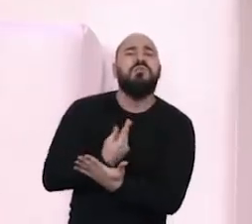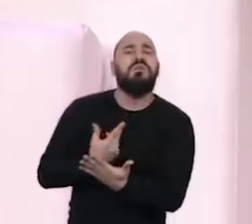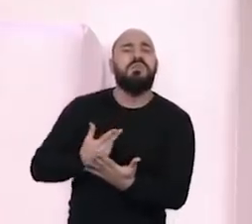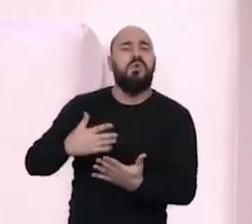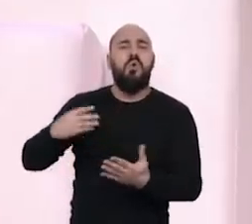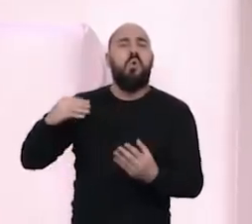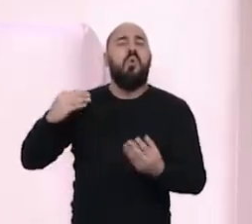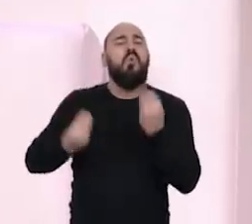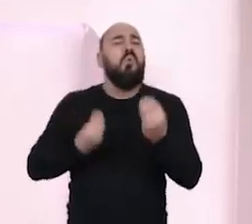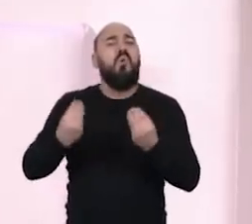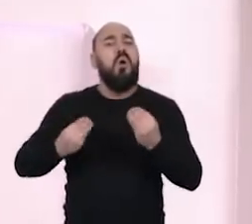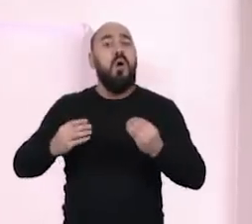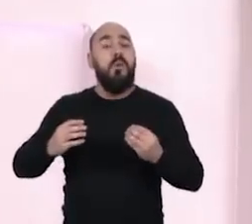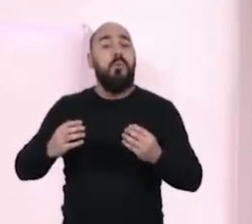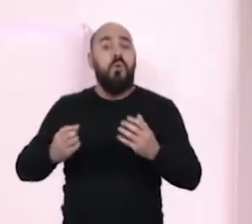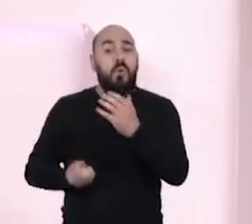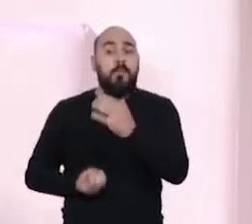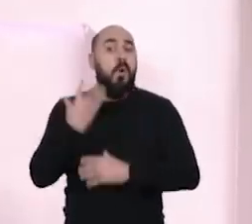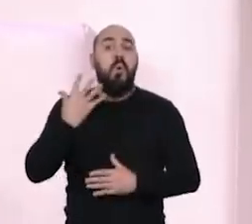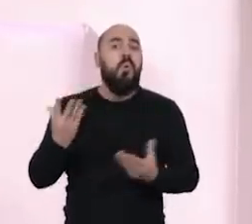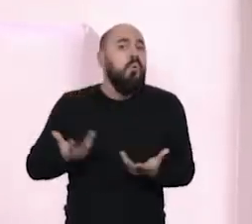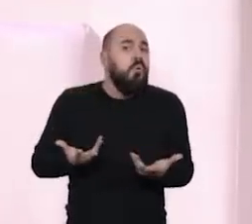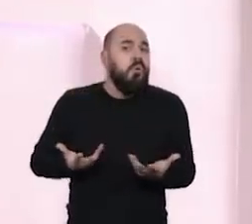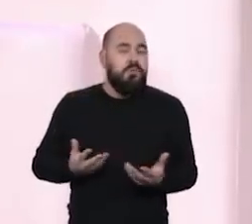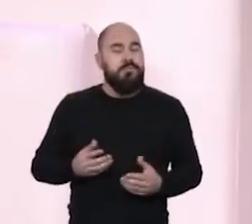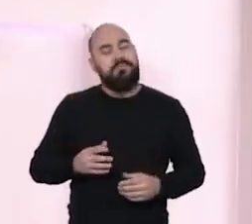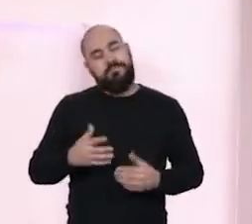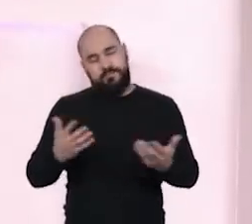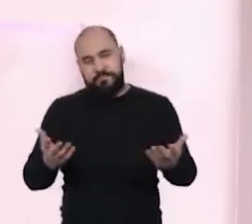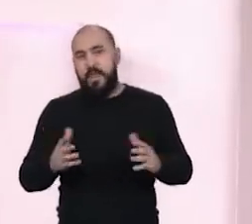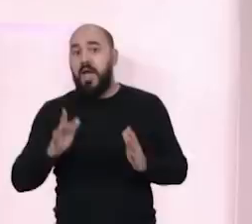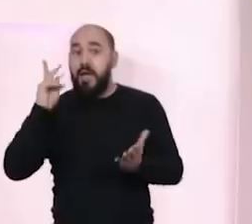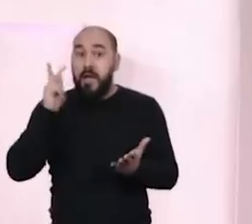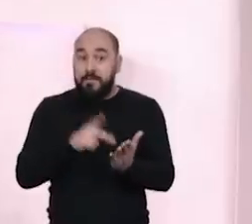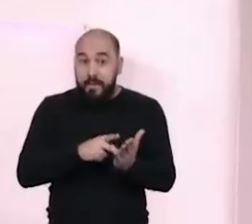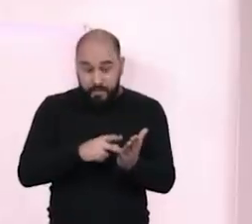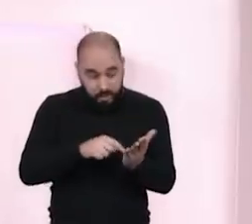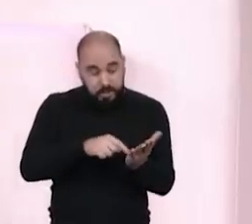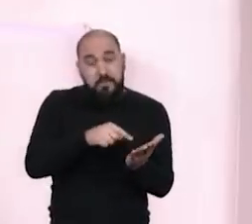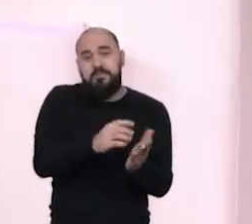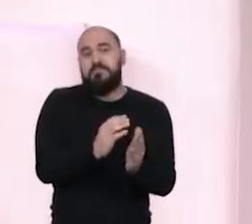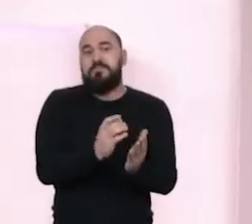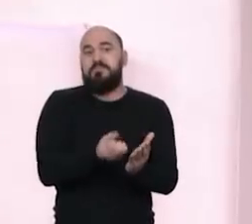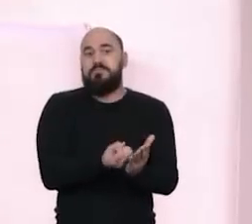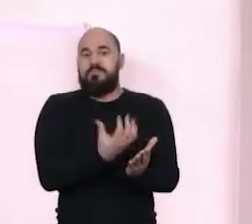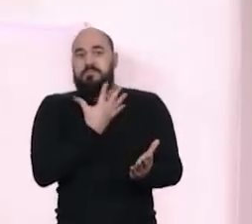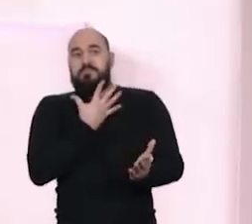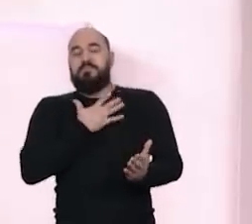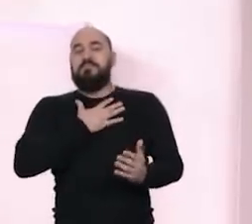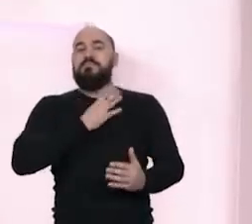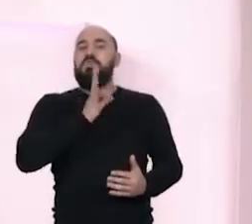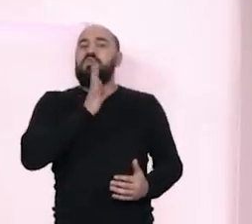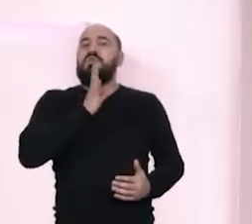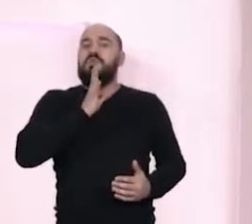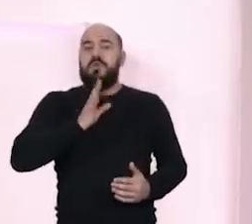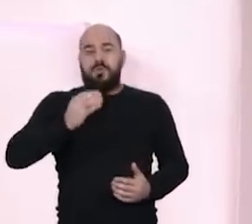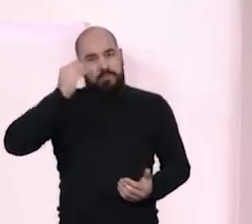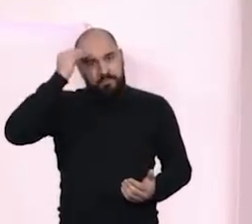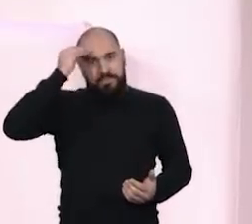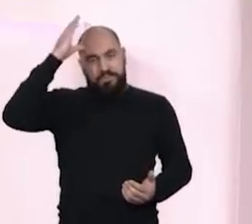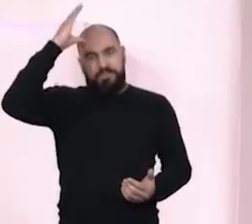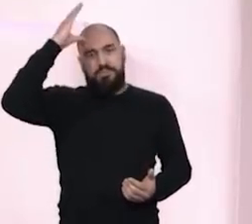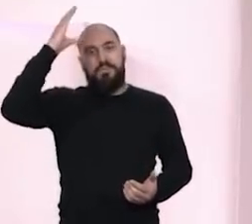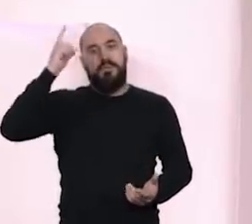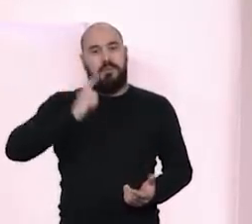dizer que a verdade liberta a gente, e a verdade, por meio de Jesus, traz para nós a necessidade do conhecimento. E quando